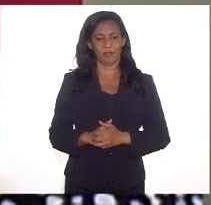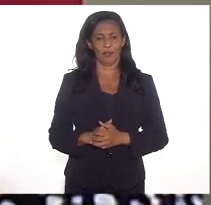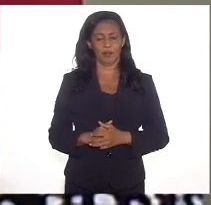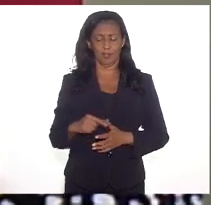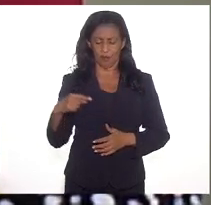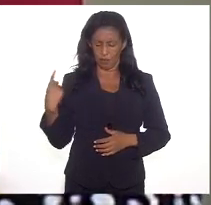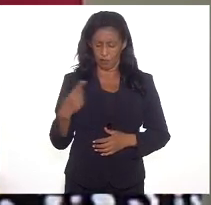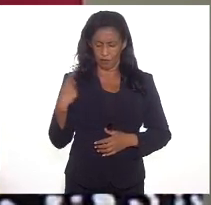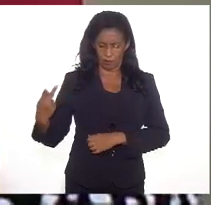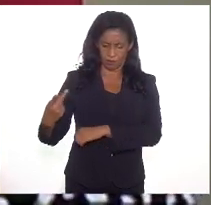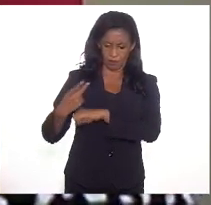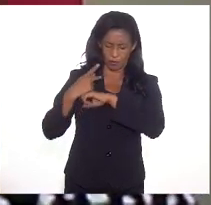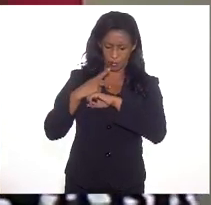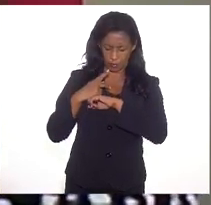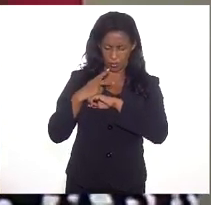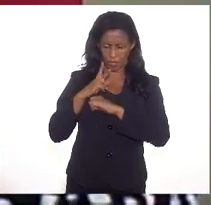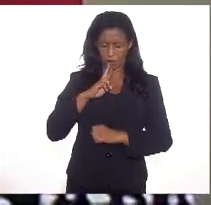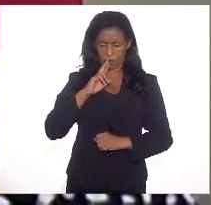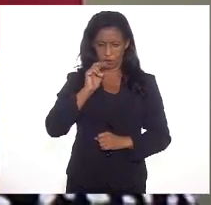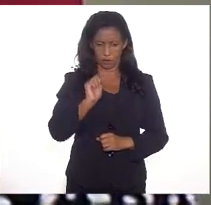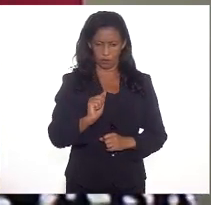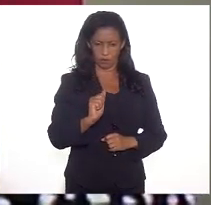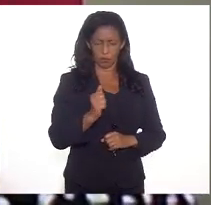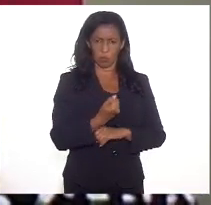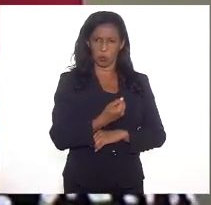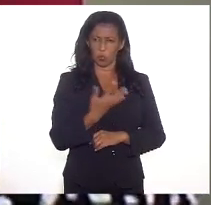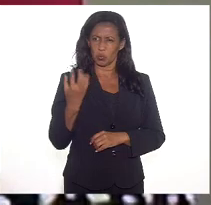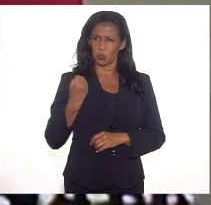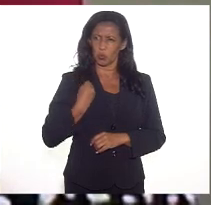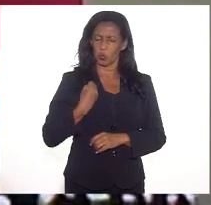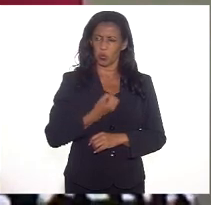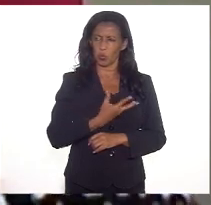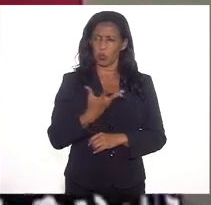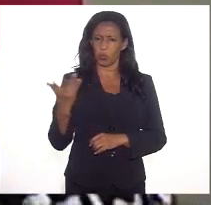sendo procurados, deputado Rodrigo Amorim, por